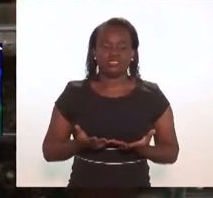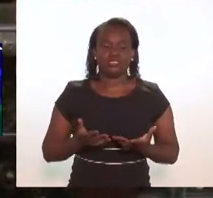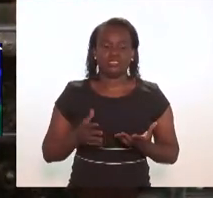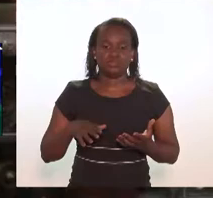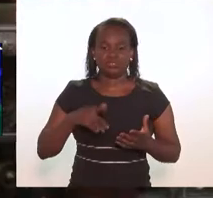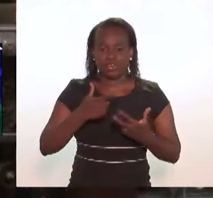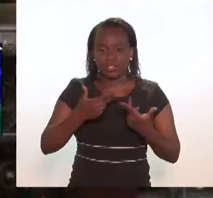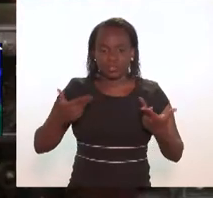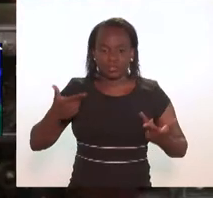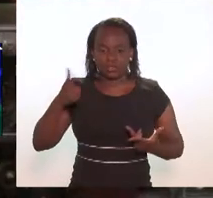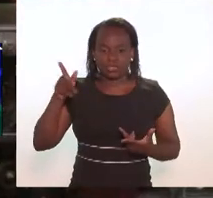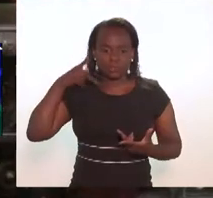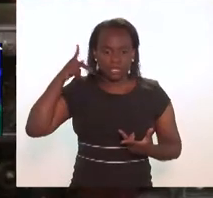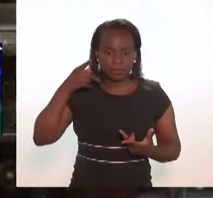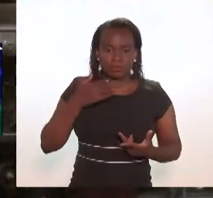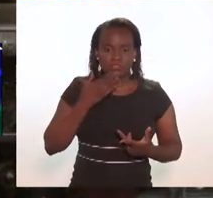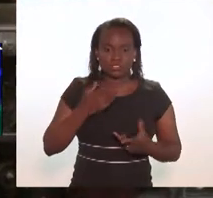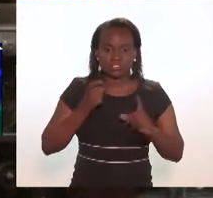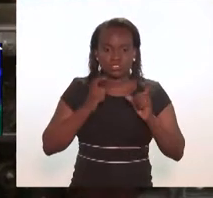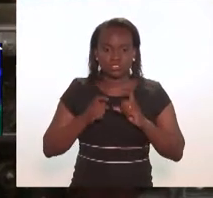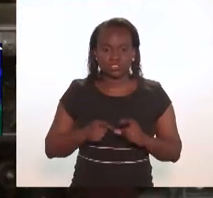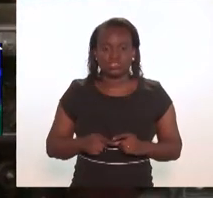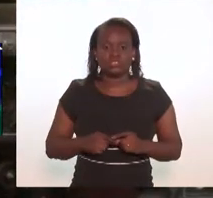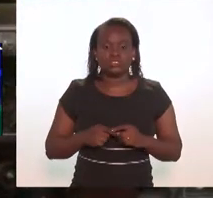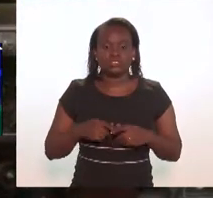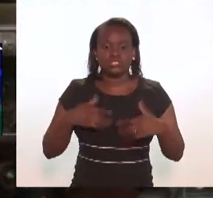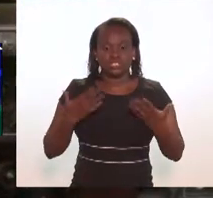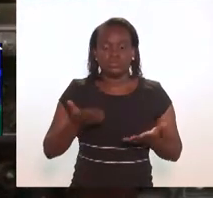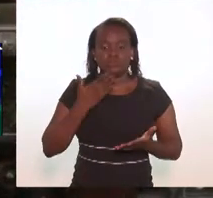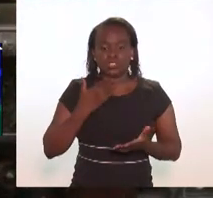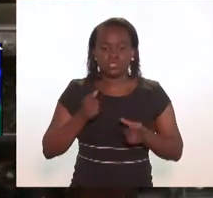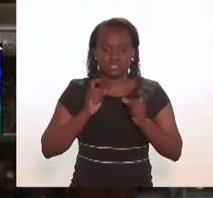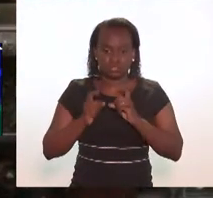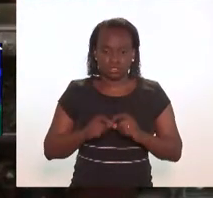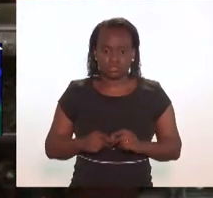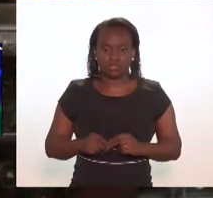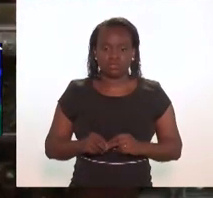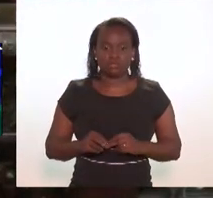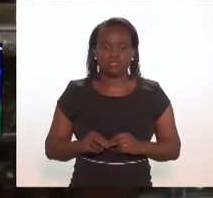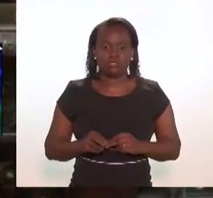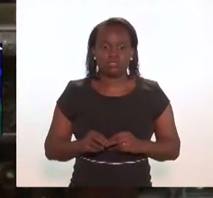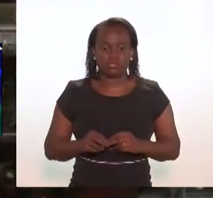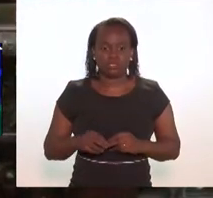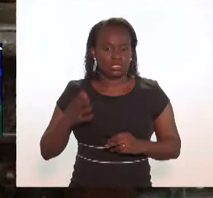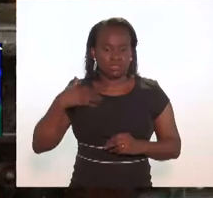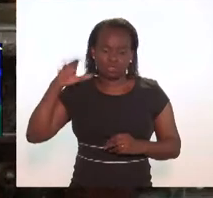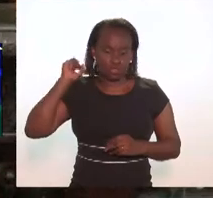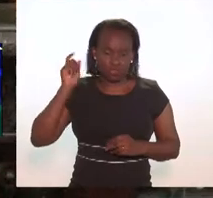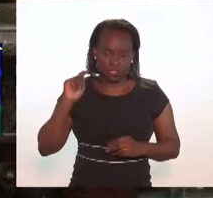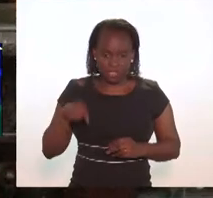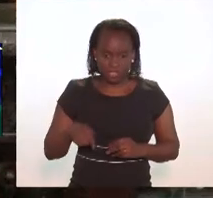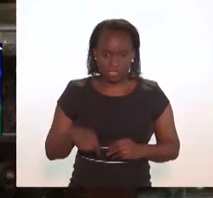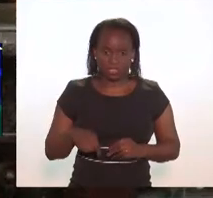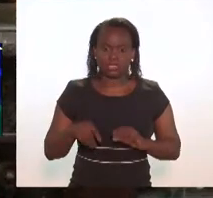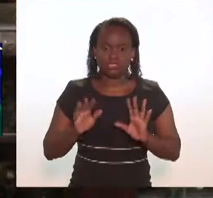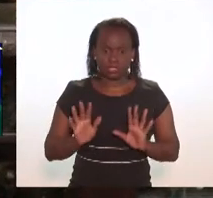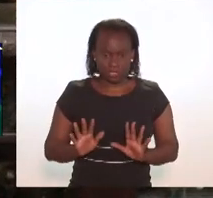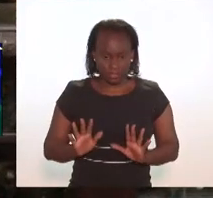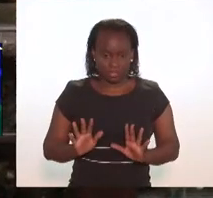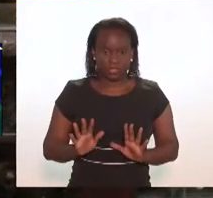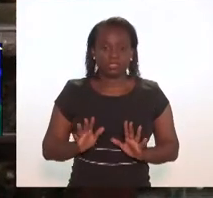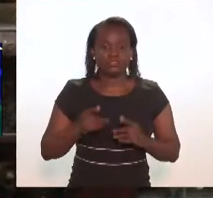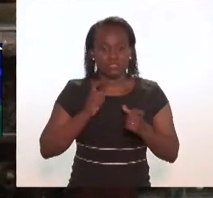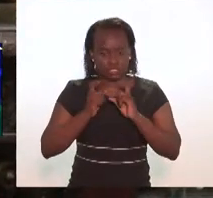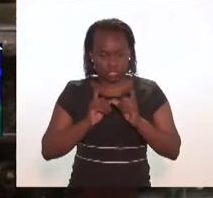vários outros parlamentares pediram para discutir, Vossa Excelência, eu já pedi para discutir. Eu não ouvi aqui. Eu não ouvi. A senhora